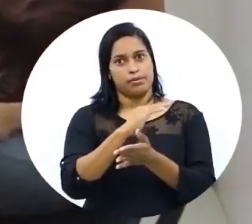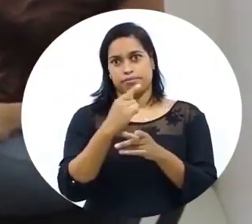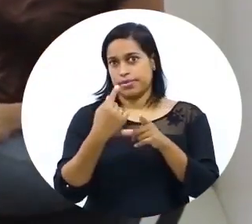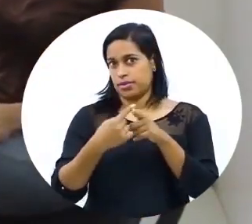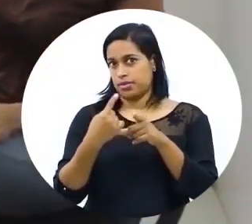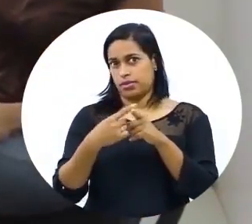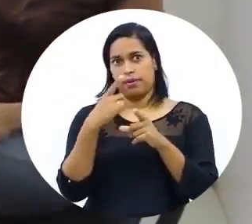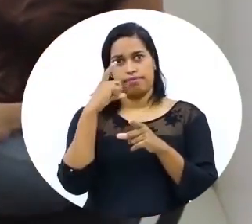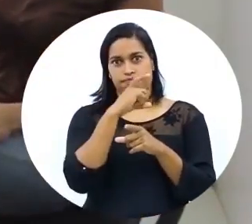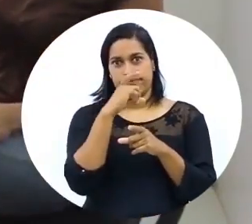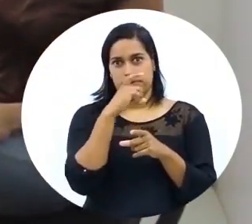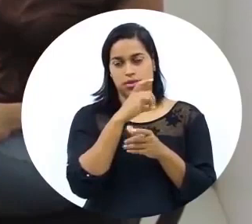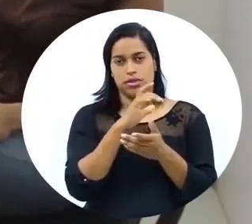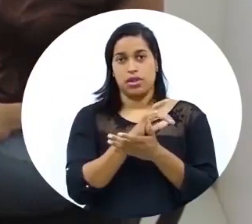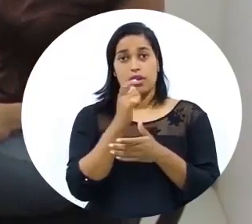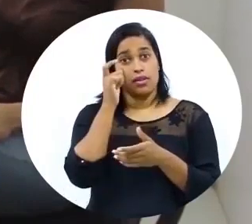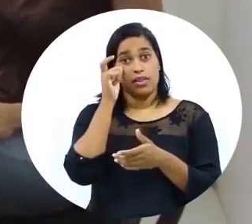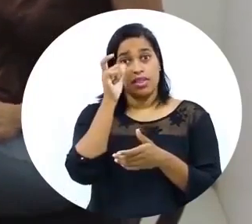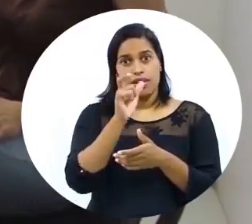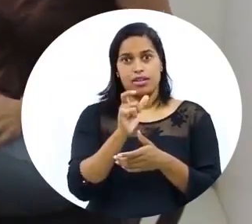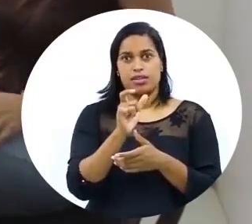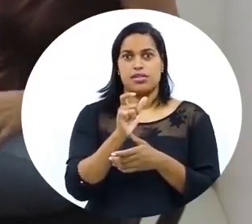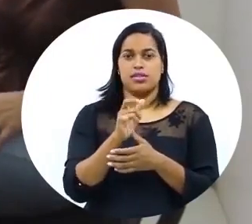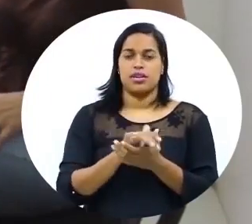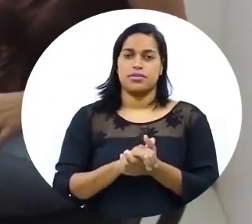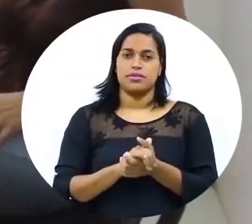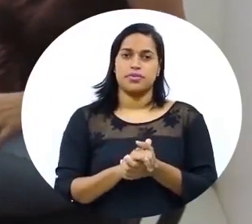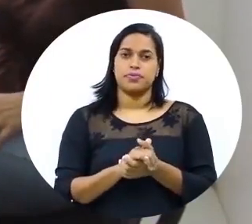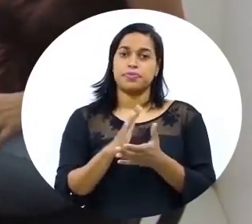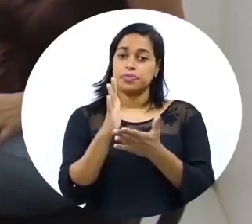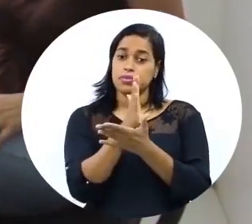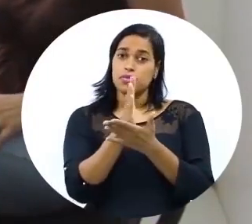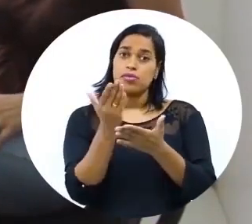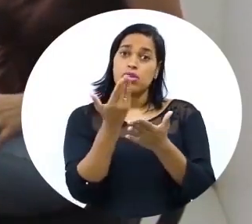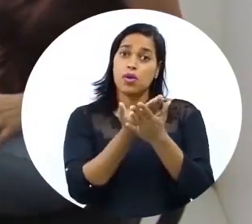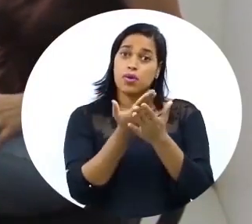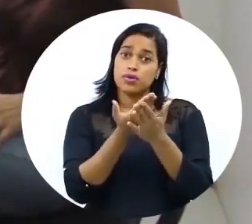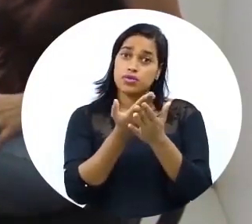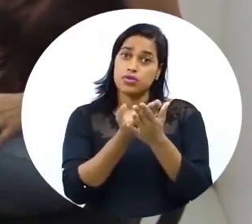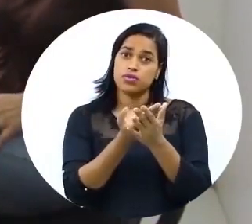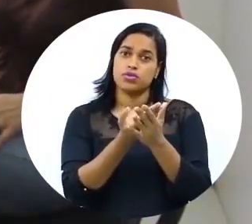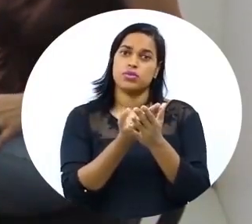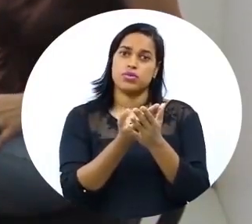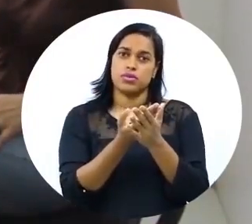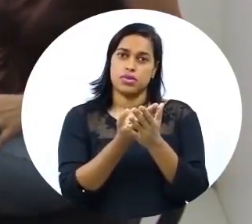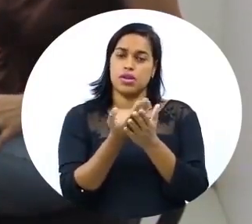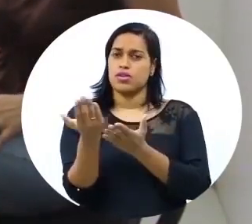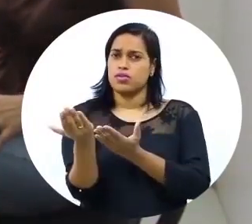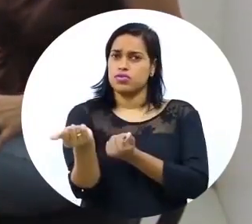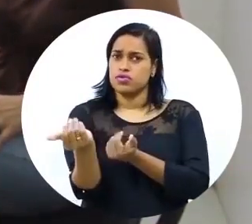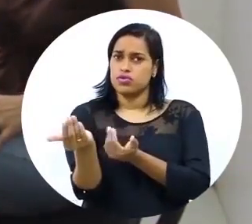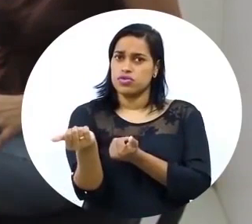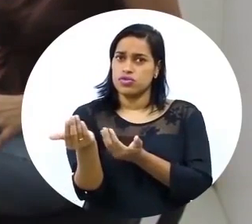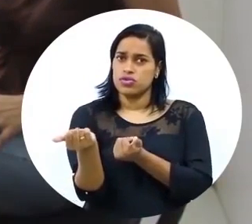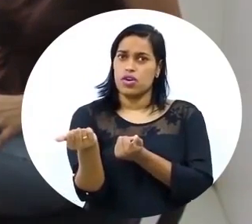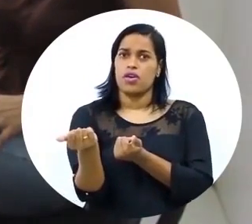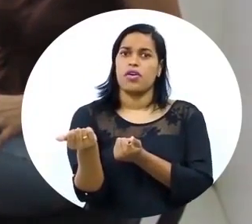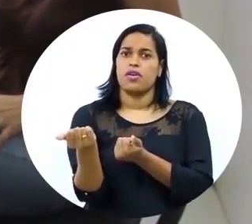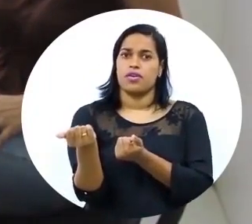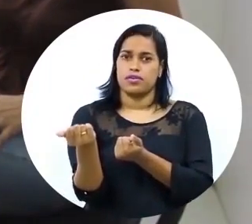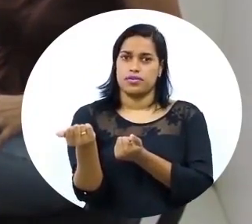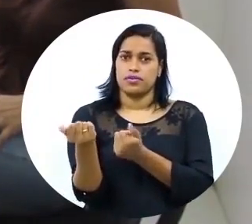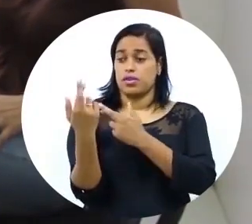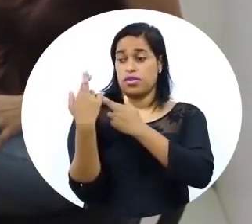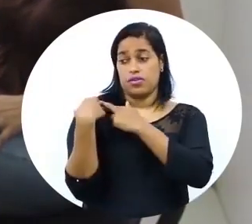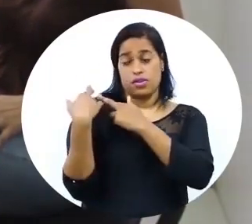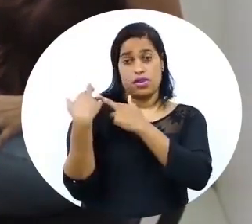realmente. Uma coisa que eu acho interessante é que, às vezes, alguns estudantes são muito jovens, mas foram